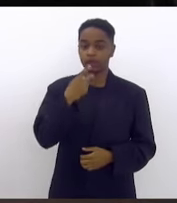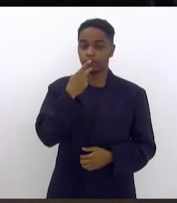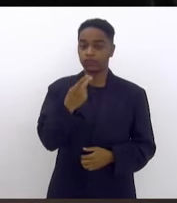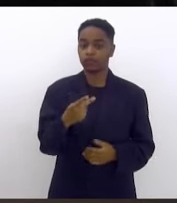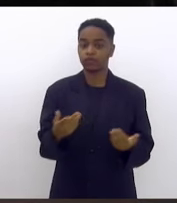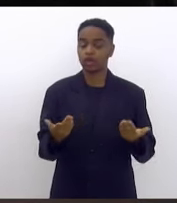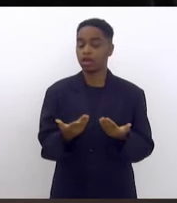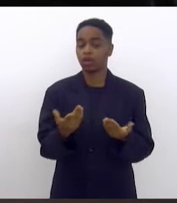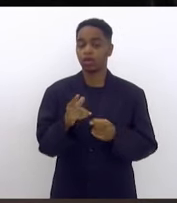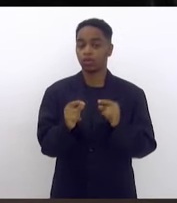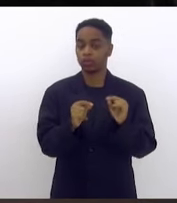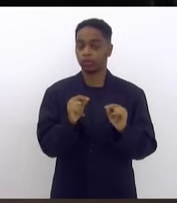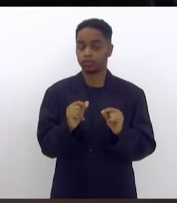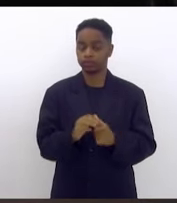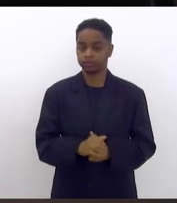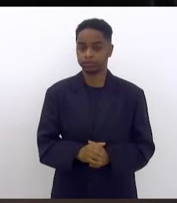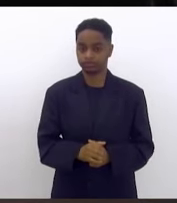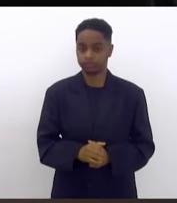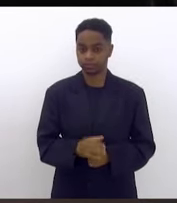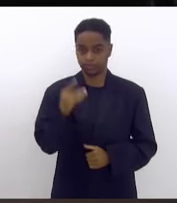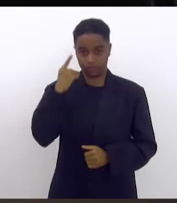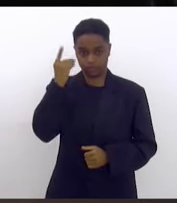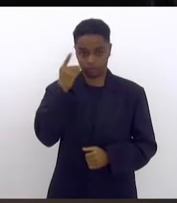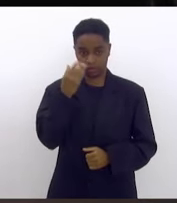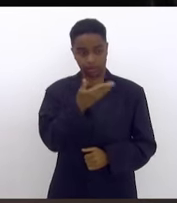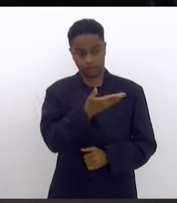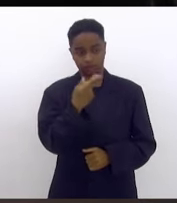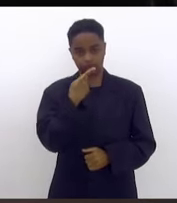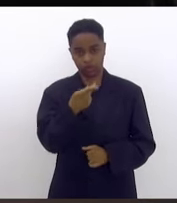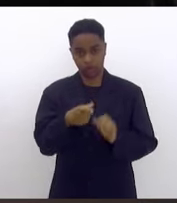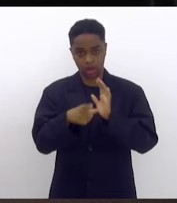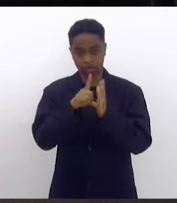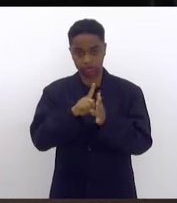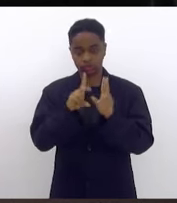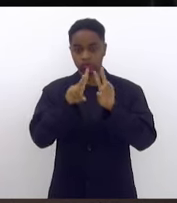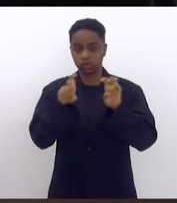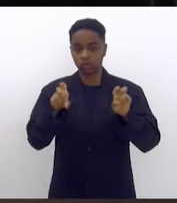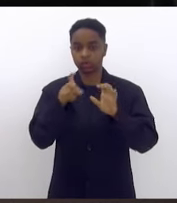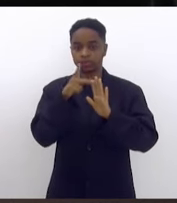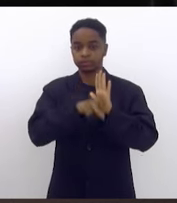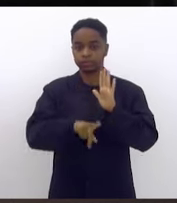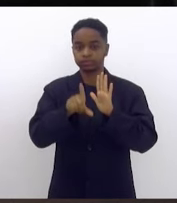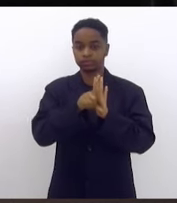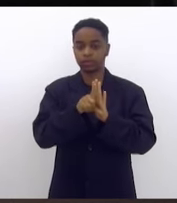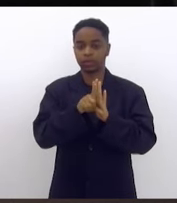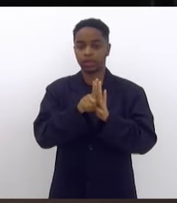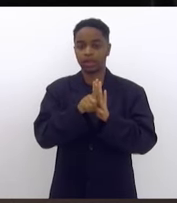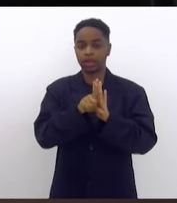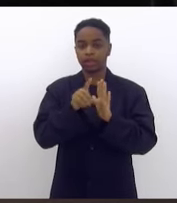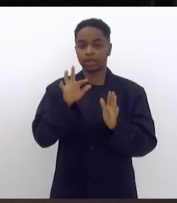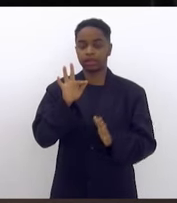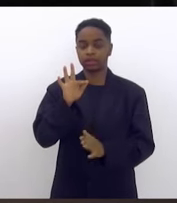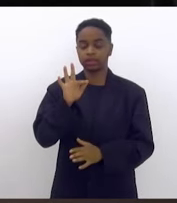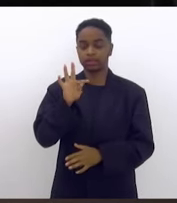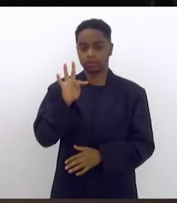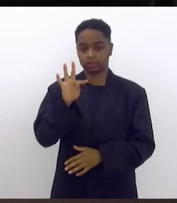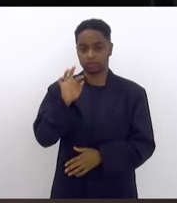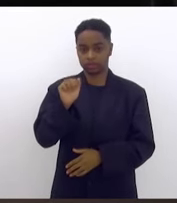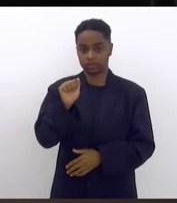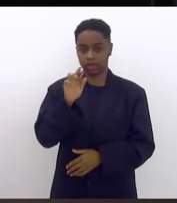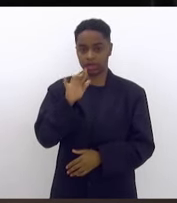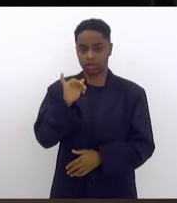Paulo, foi que o deputado Dionísio estava falando, que é sobre aquele nosso projeto da tarifa social. Lembra, deputado Luiz